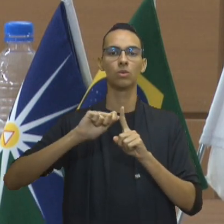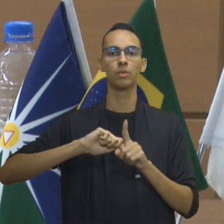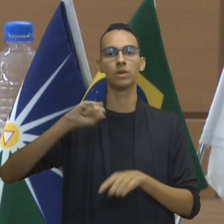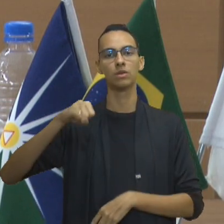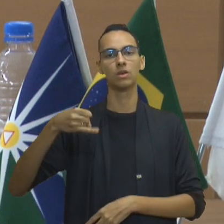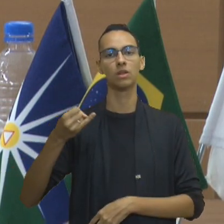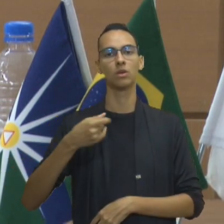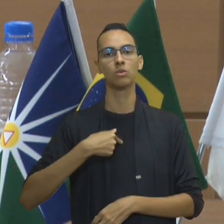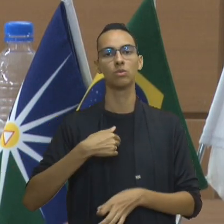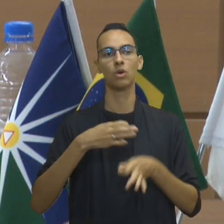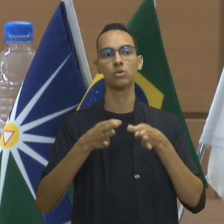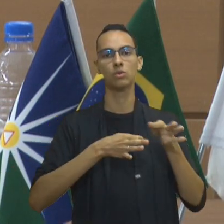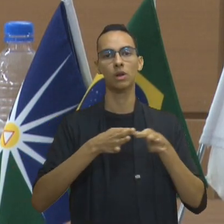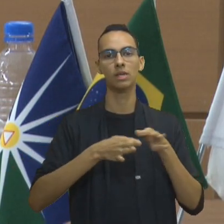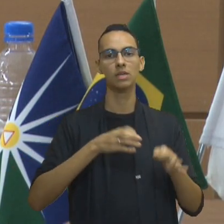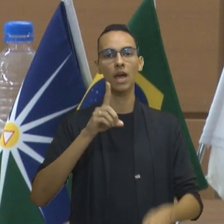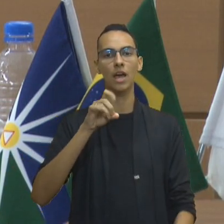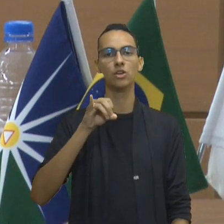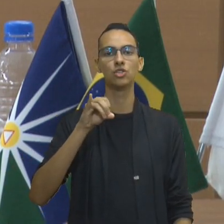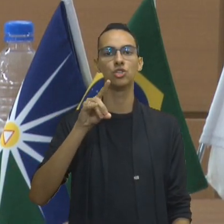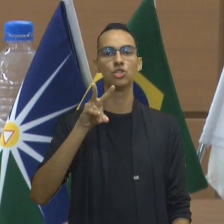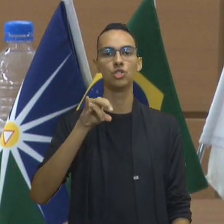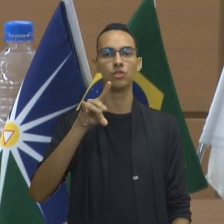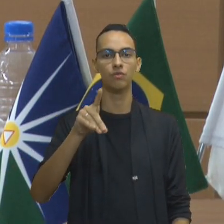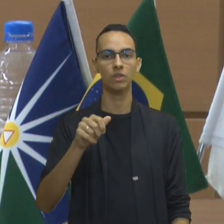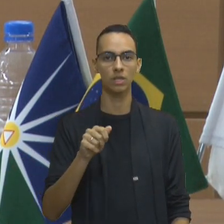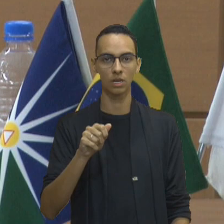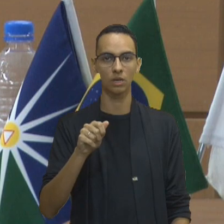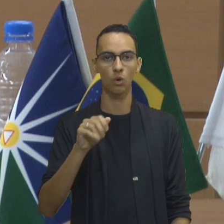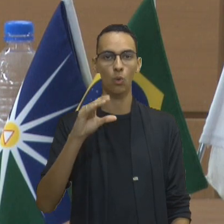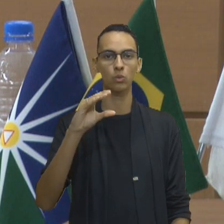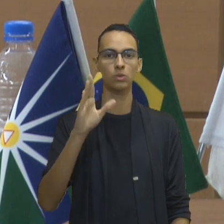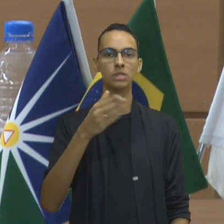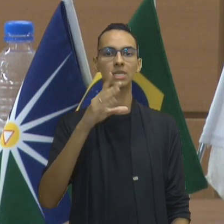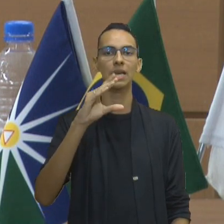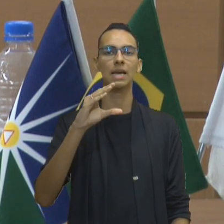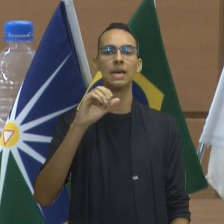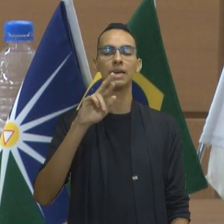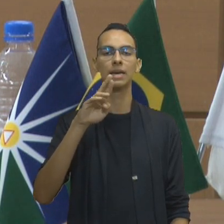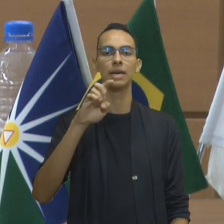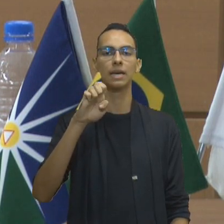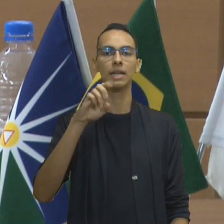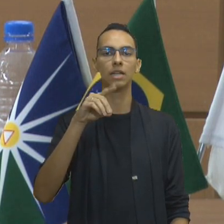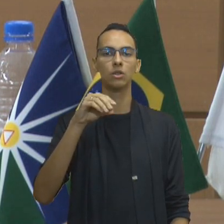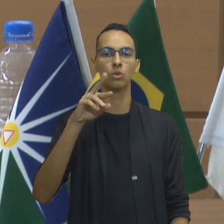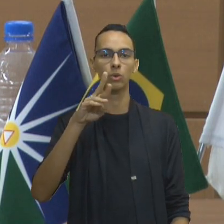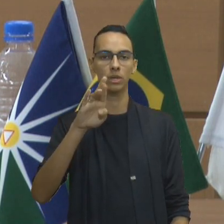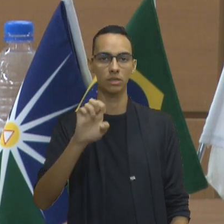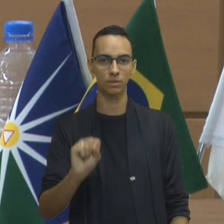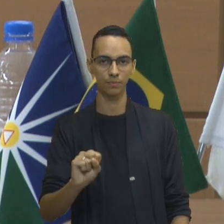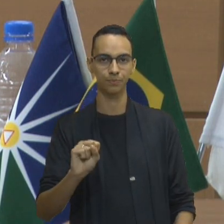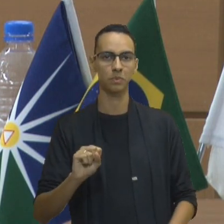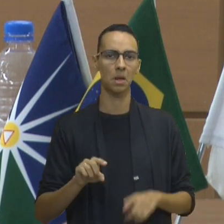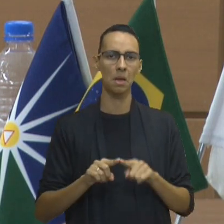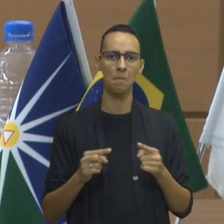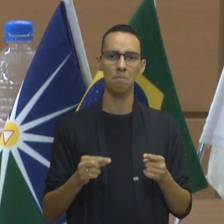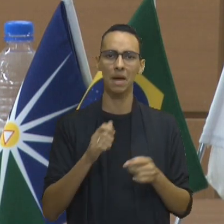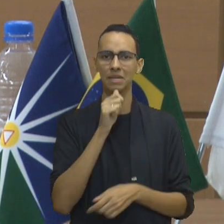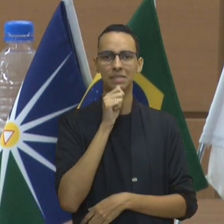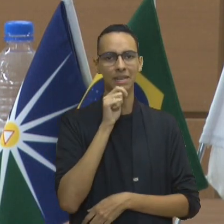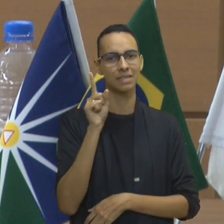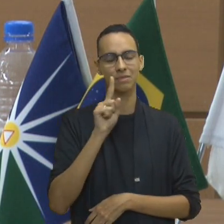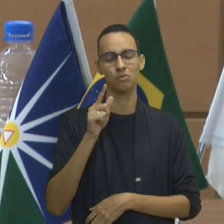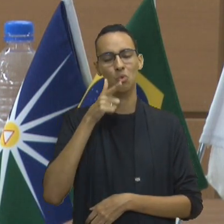dívida com os credores, mas isso ainda não foi suficiente diante do